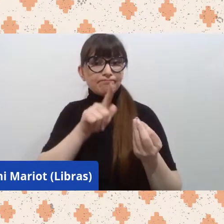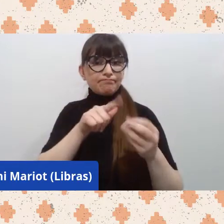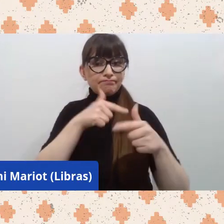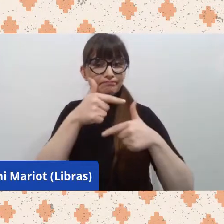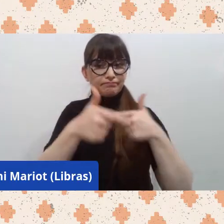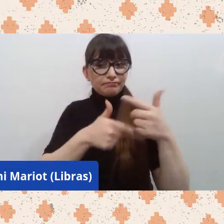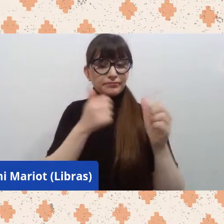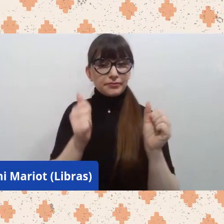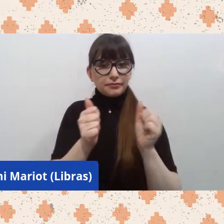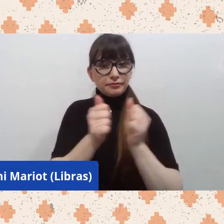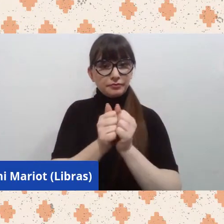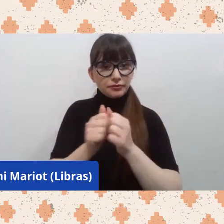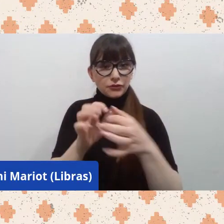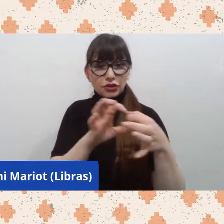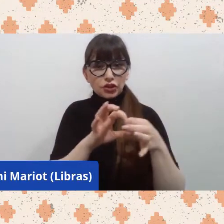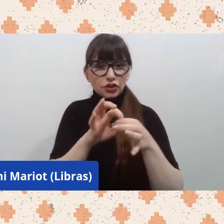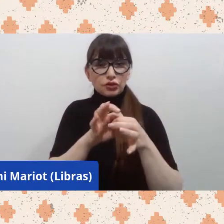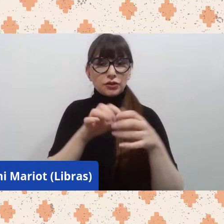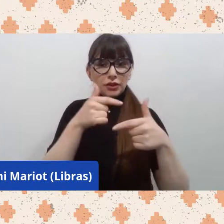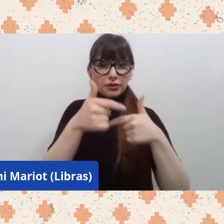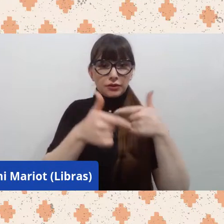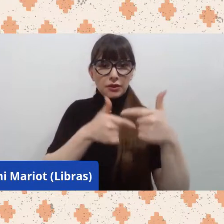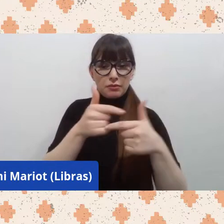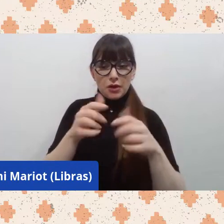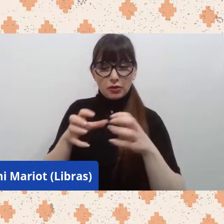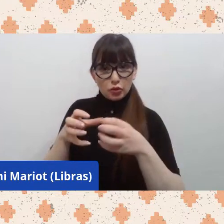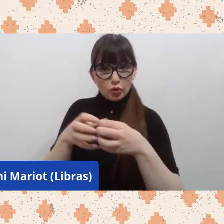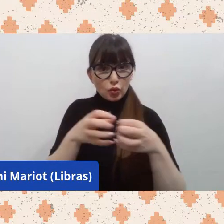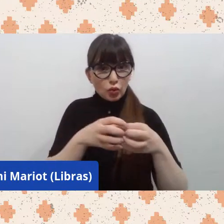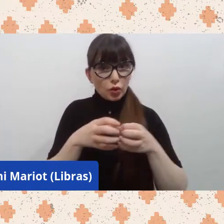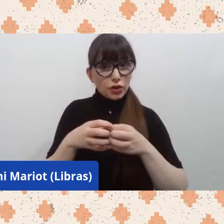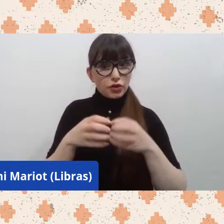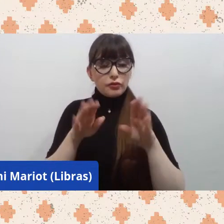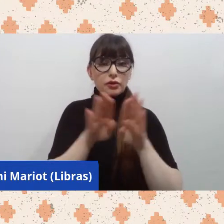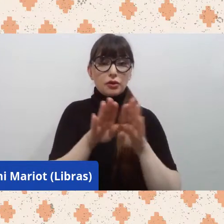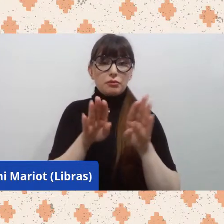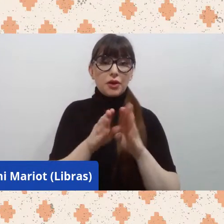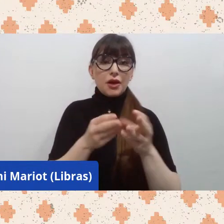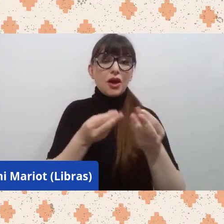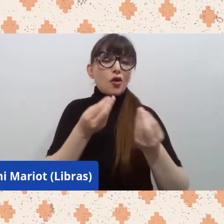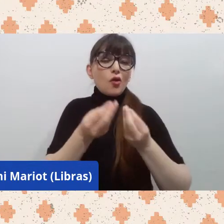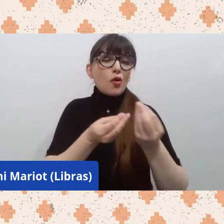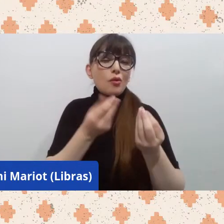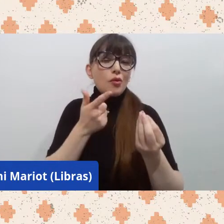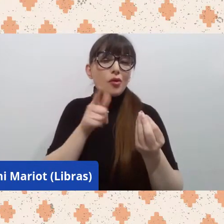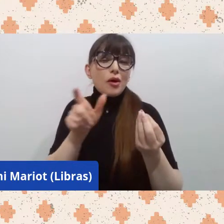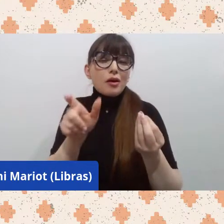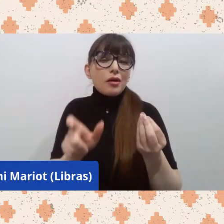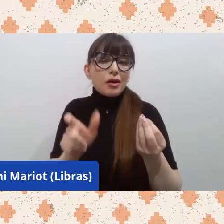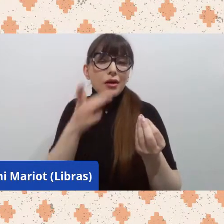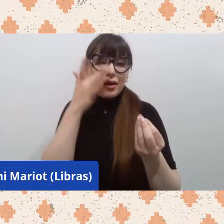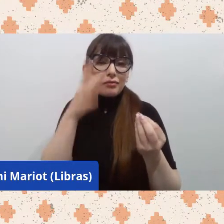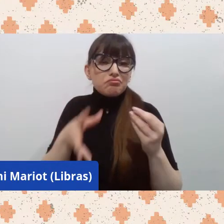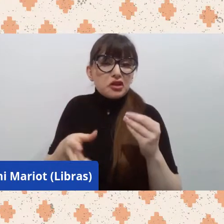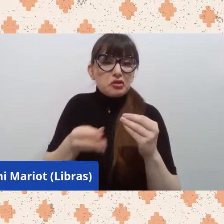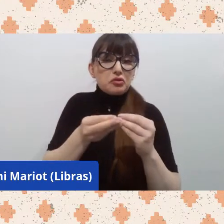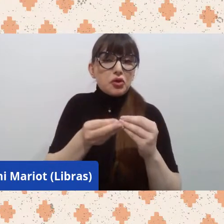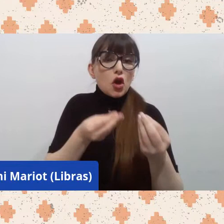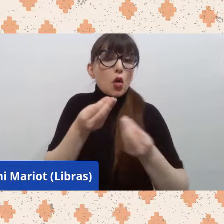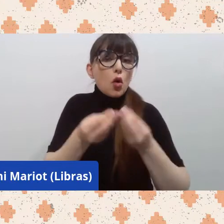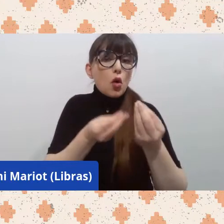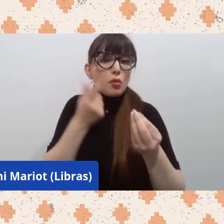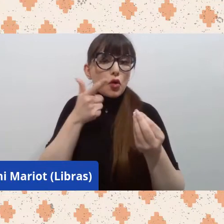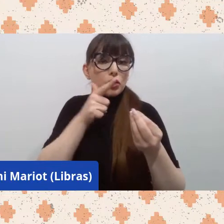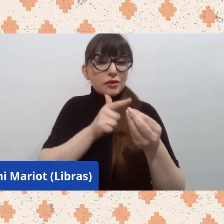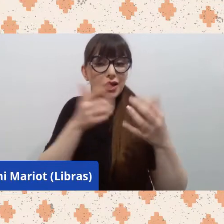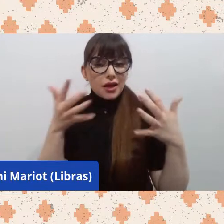juntos e se articular num trabalho coletivo, quem a gente inclui nesse trabalho, como a gente inclui, e em que medida a